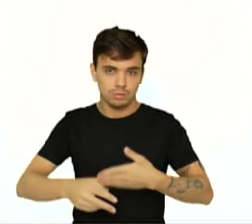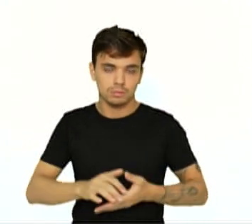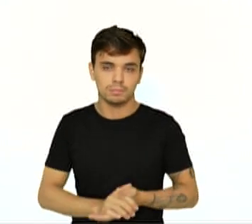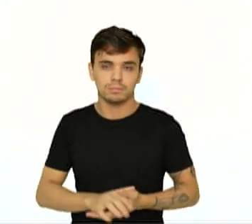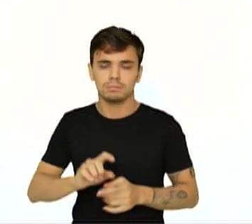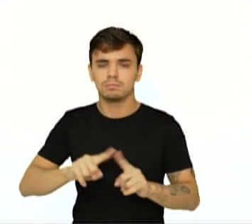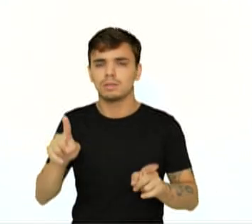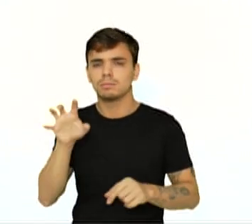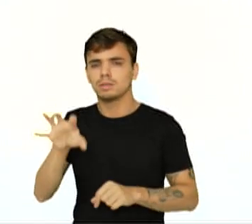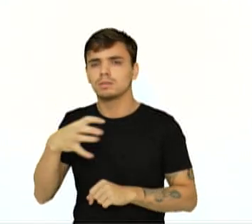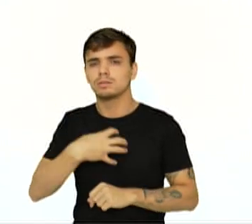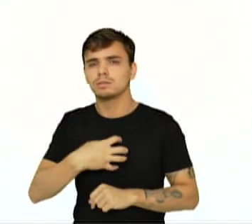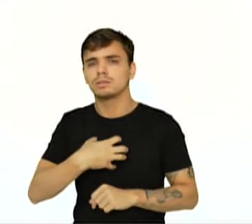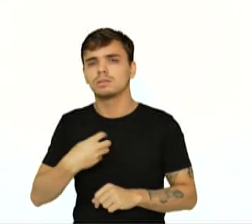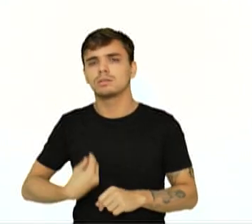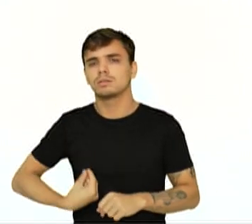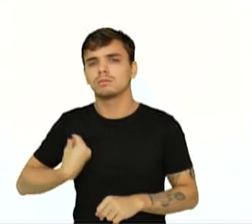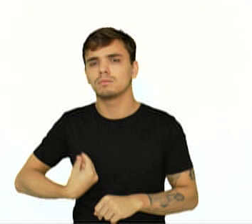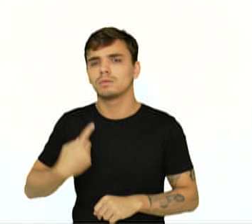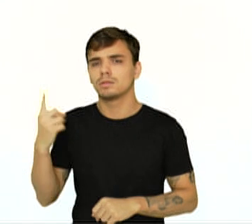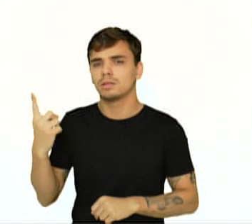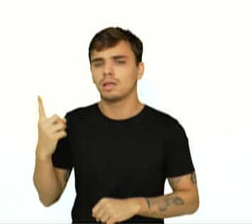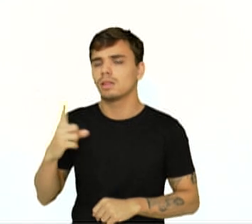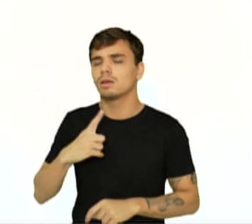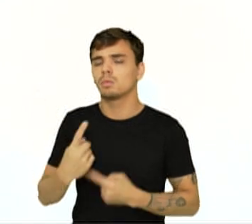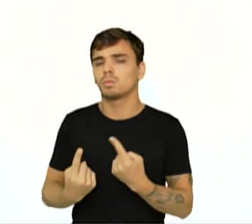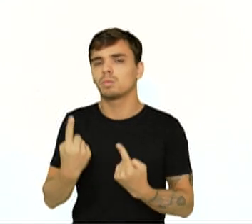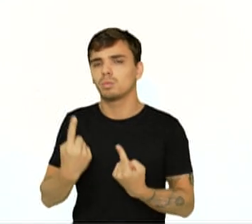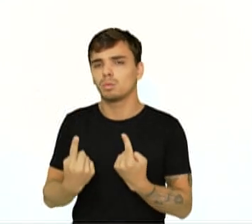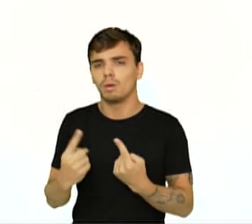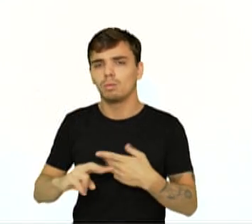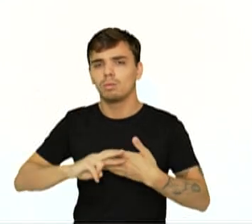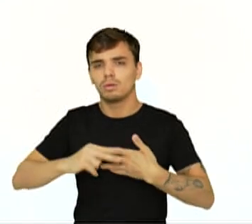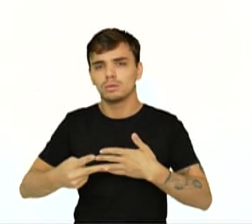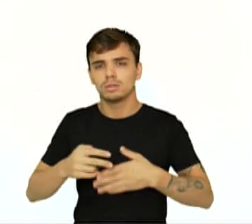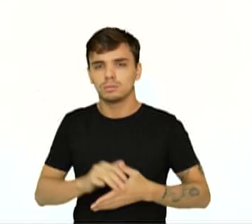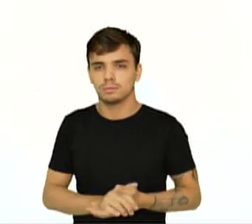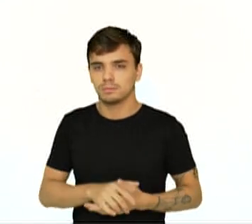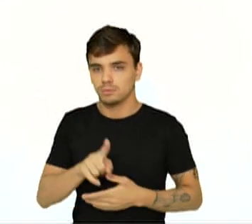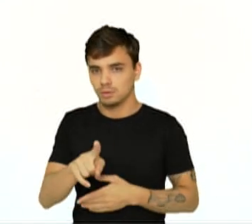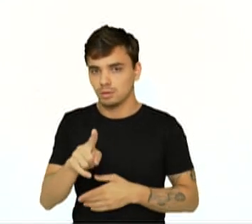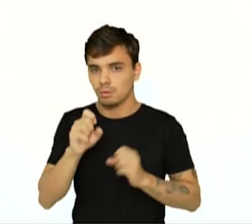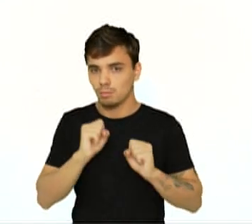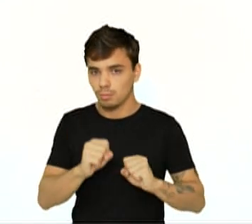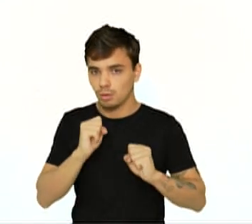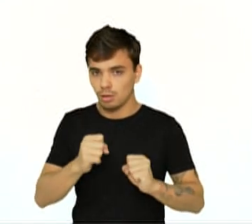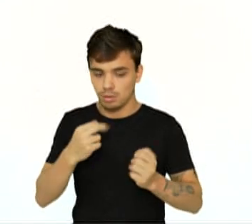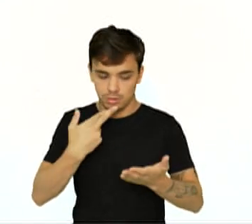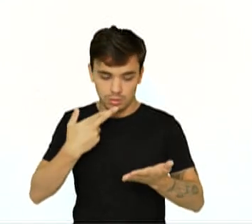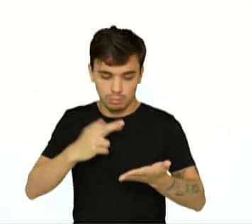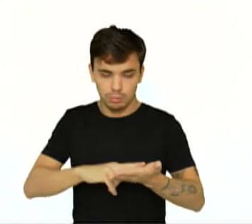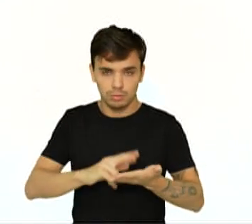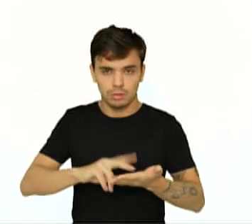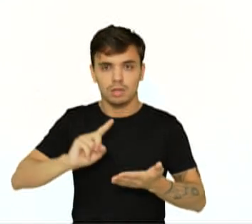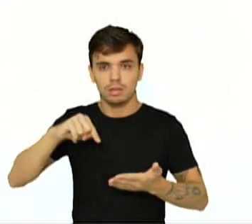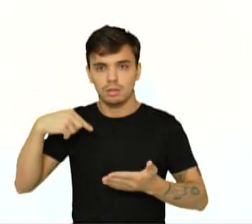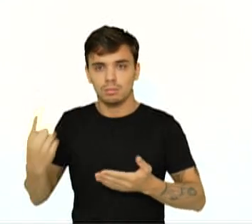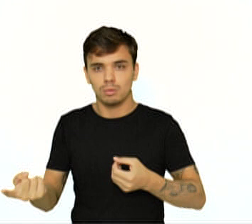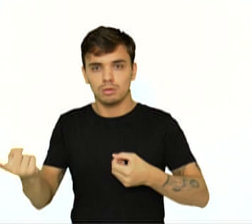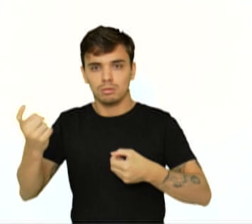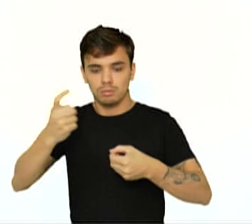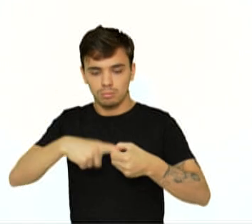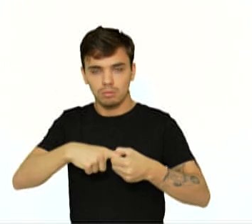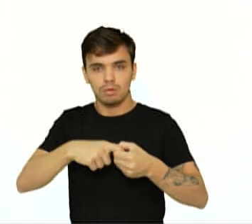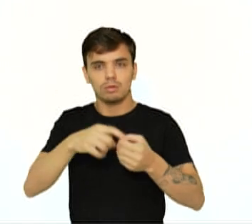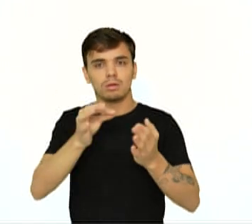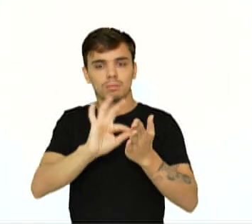esse estilo de vida que o Gaturro leva, quais podem ser as consequências? Você pode responder e nós já voltamos aí para